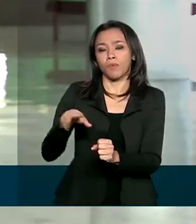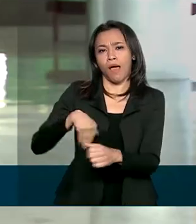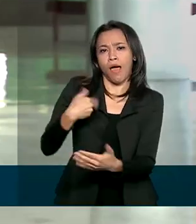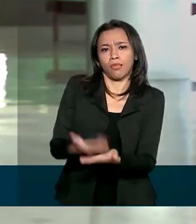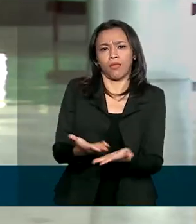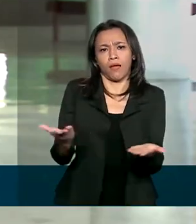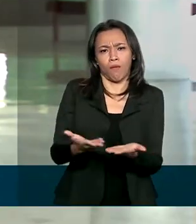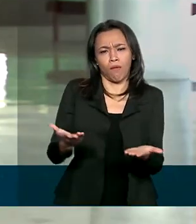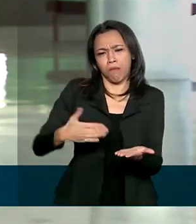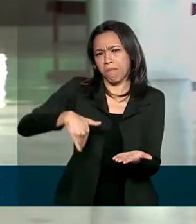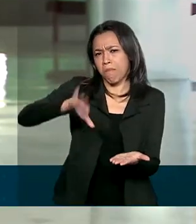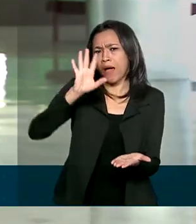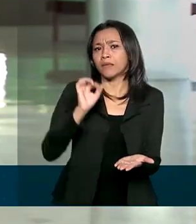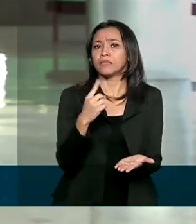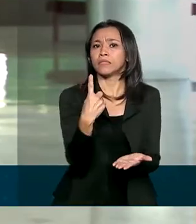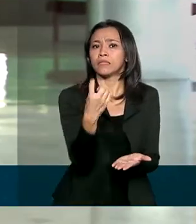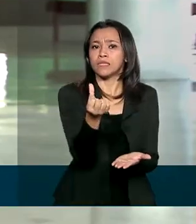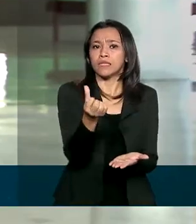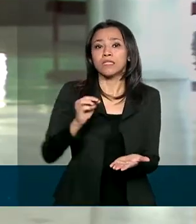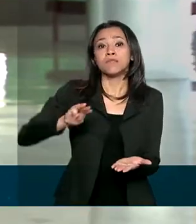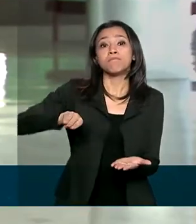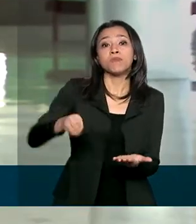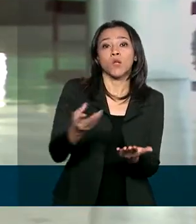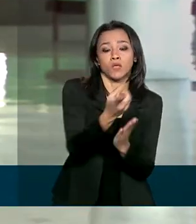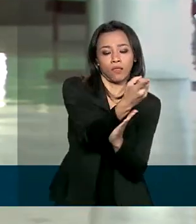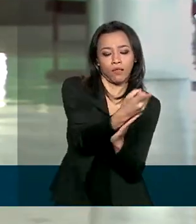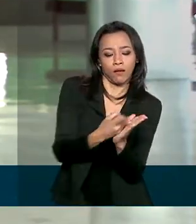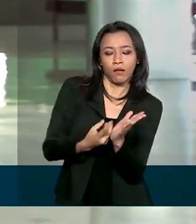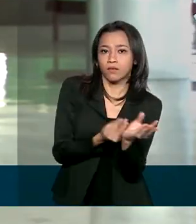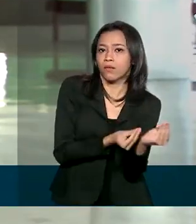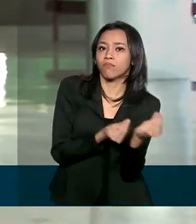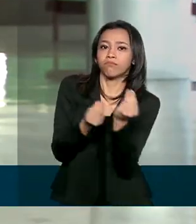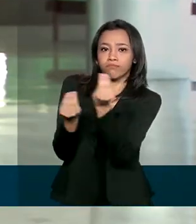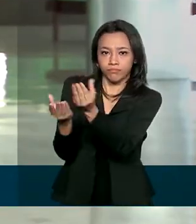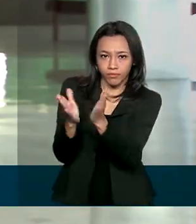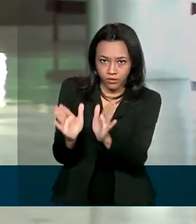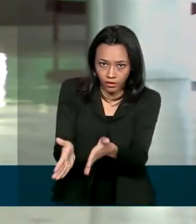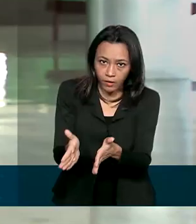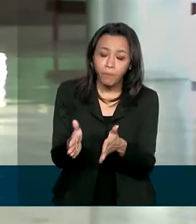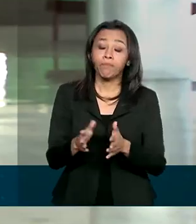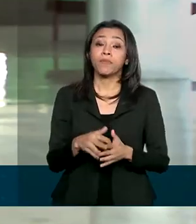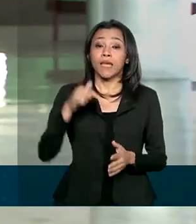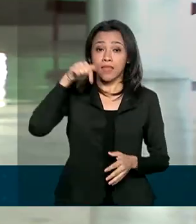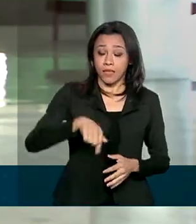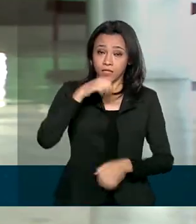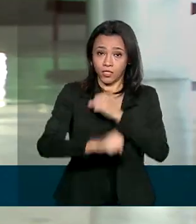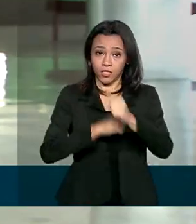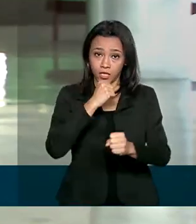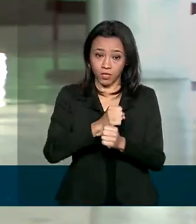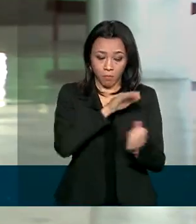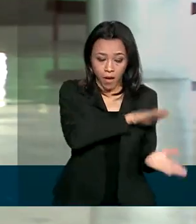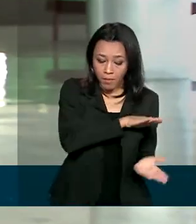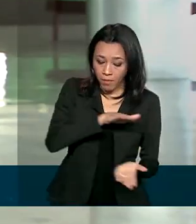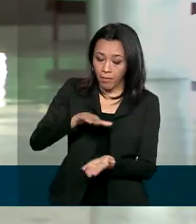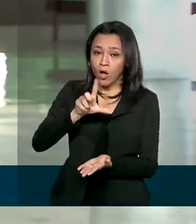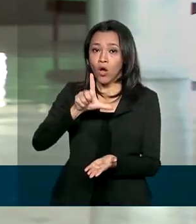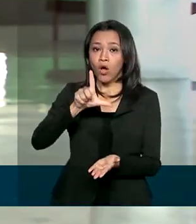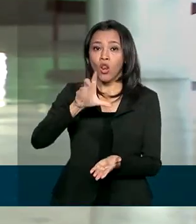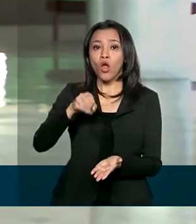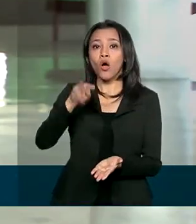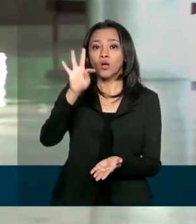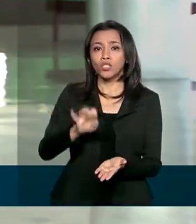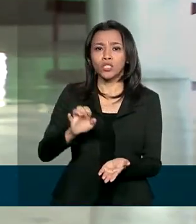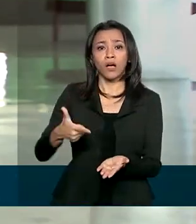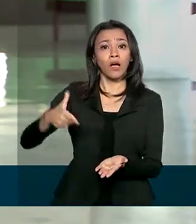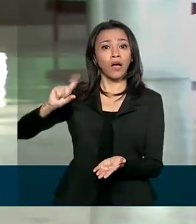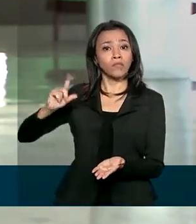agora mais de 16 milhões de declarações. Lembrando que neste ano a quantidade de lotes foi reduzida de 7